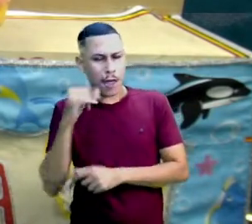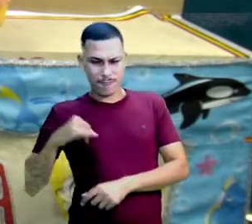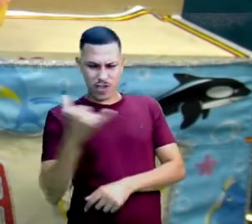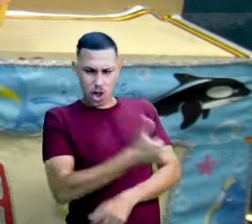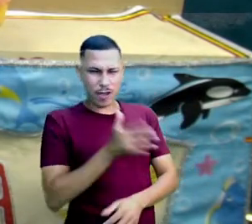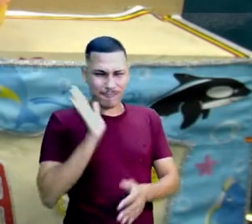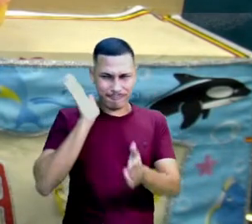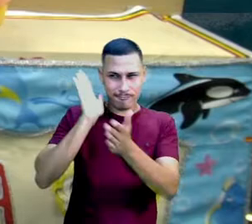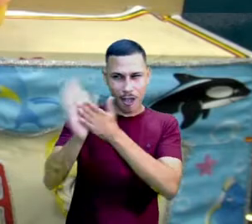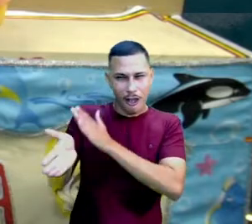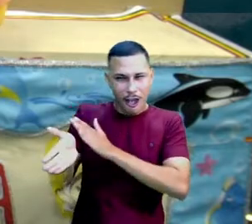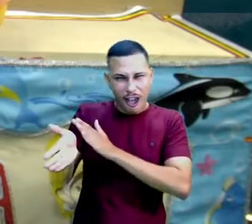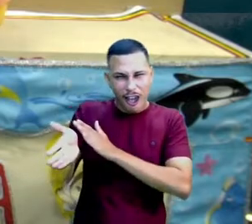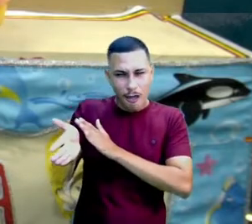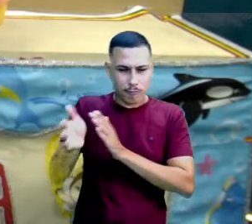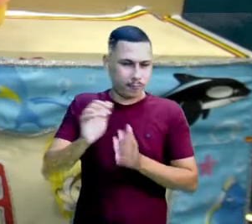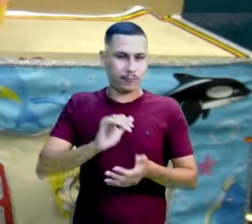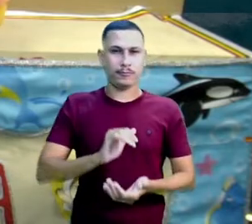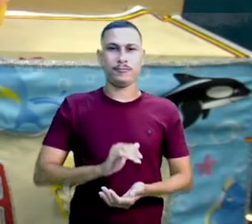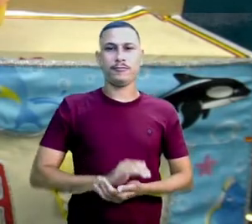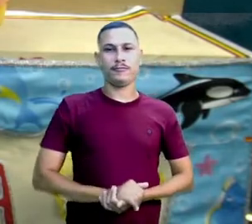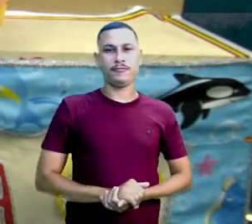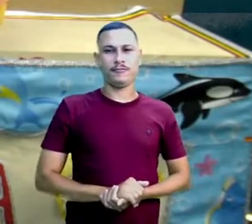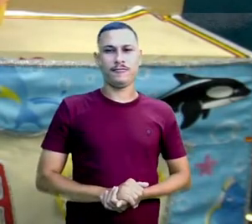ó, escapou.